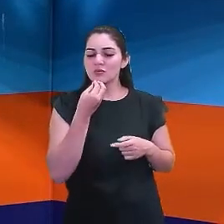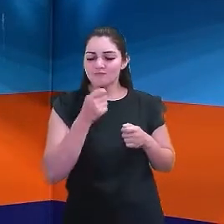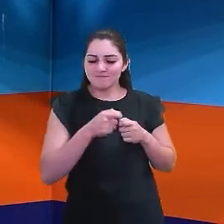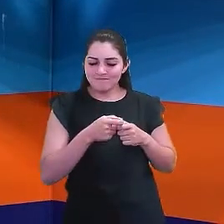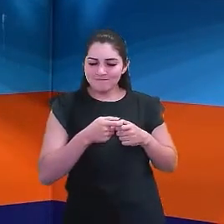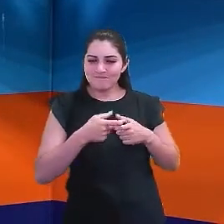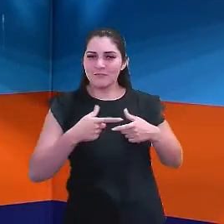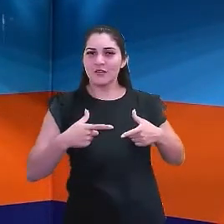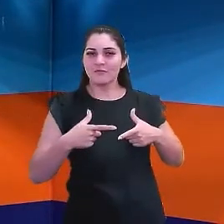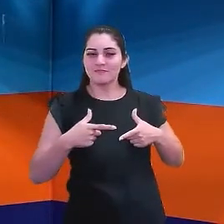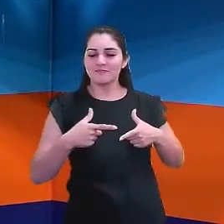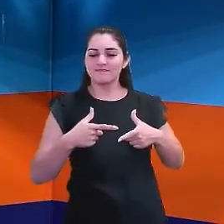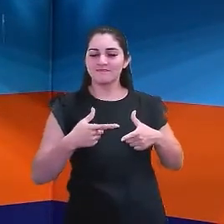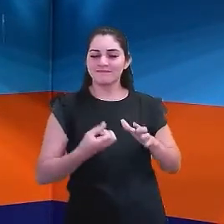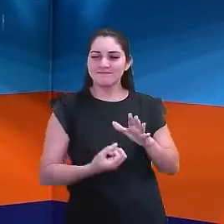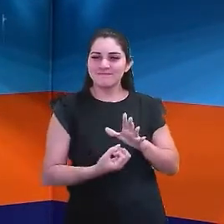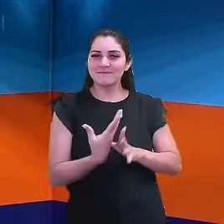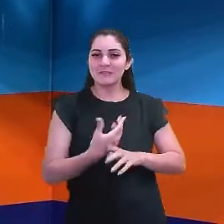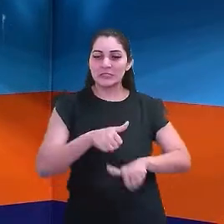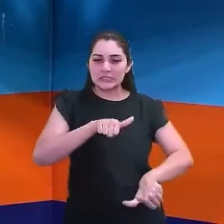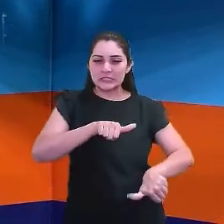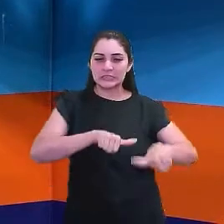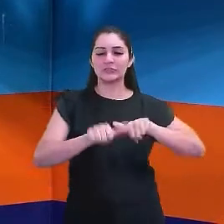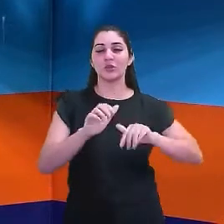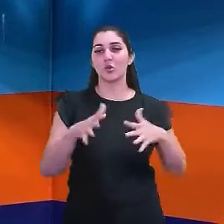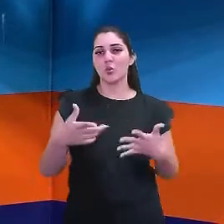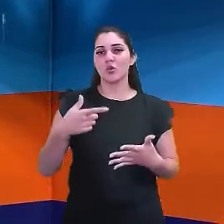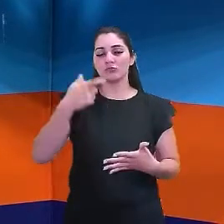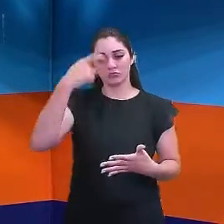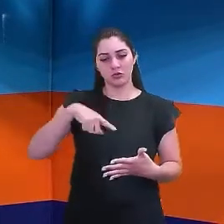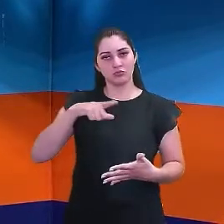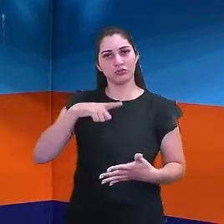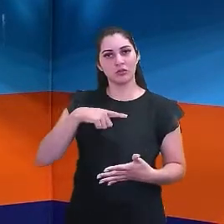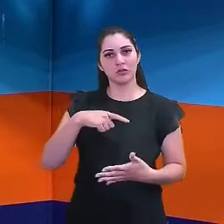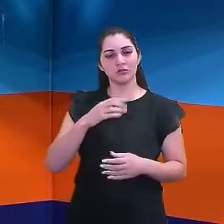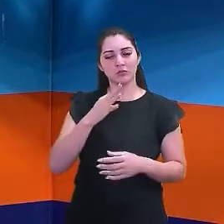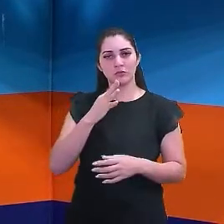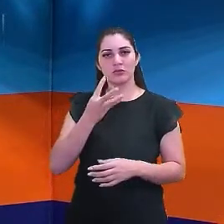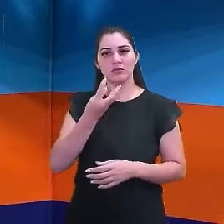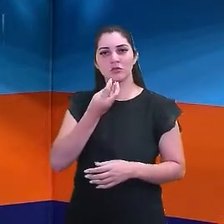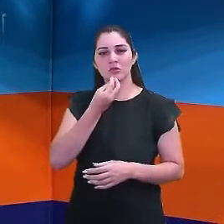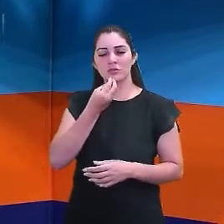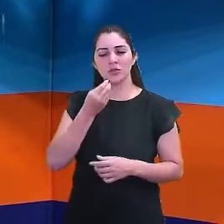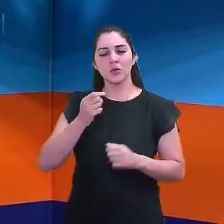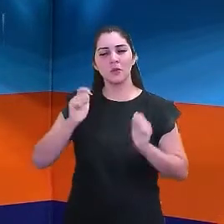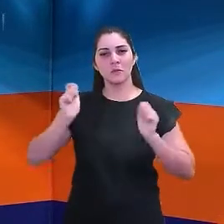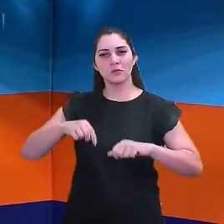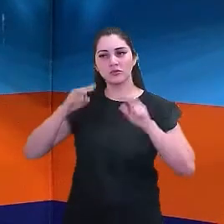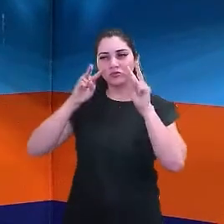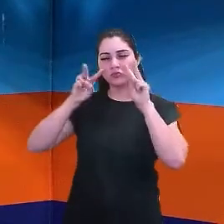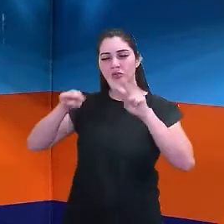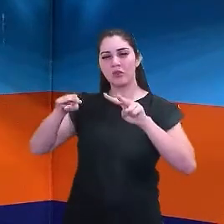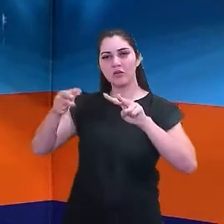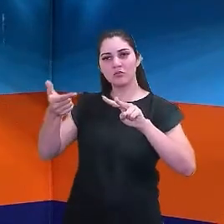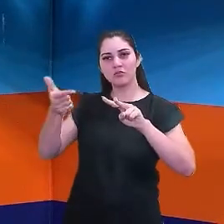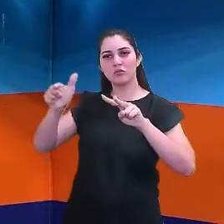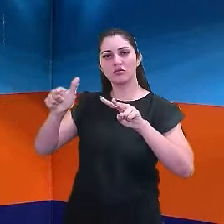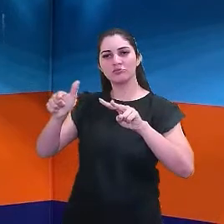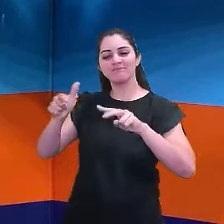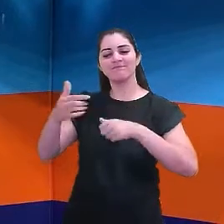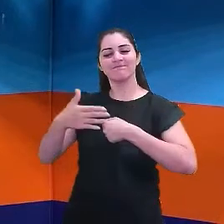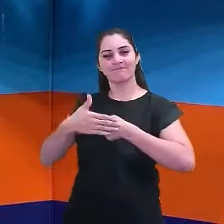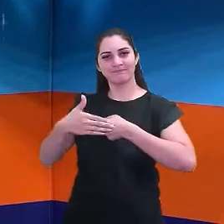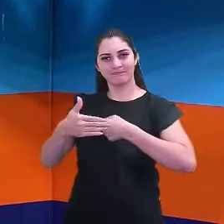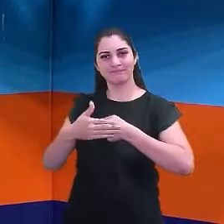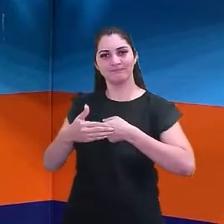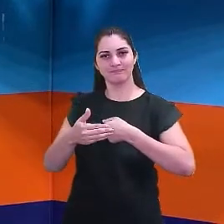de transformação. Porque quando eu tenho conhecimento, eu tenho a possibilidade de olhar para o outro de forma muito mais sensível.